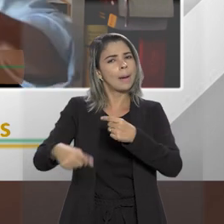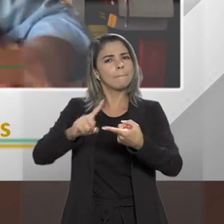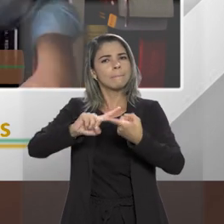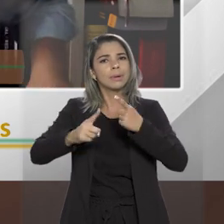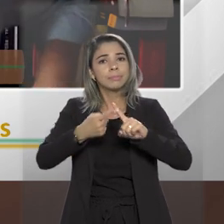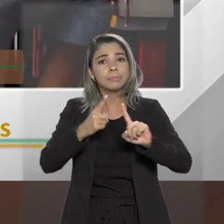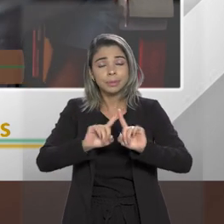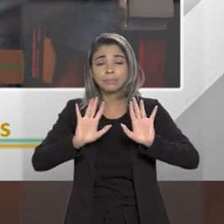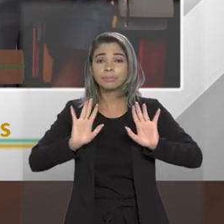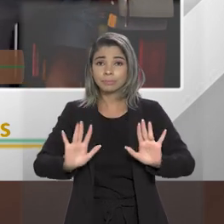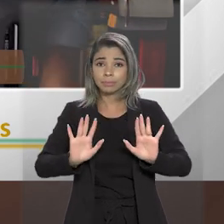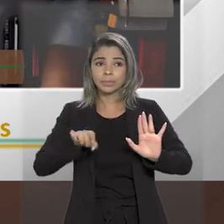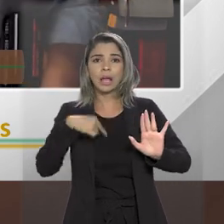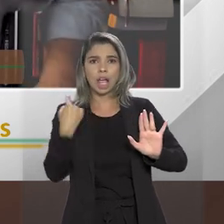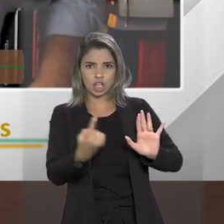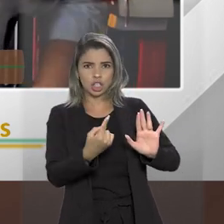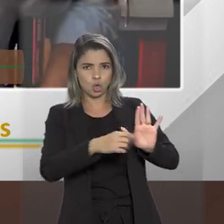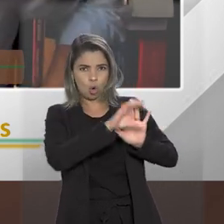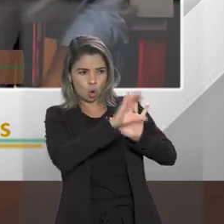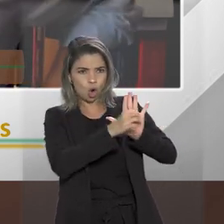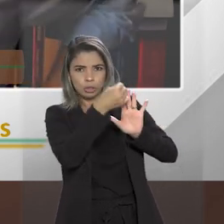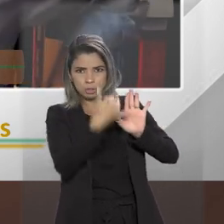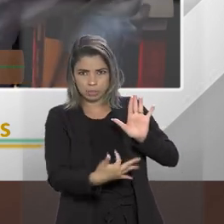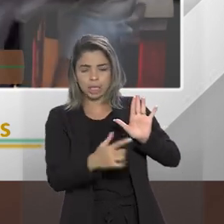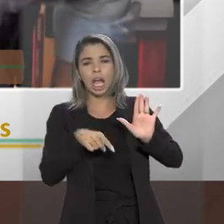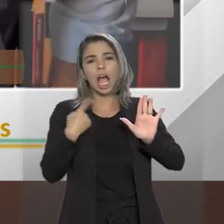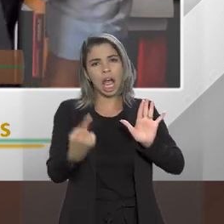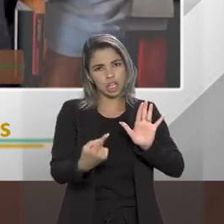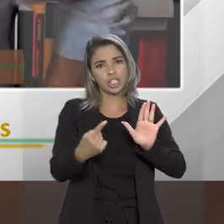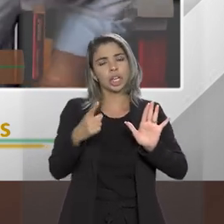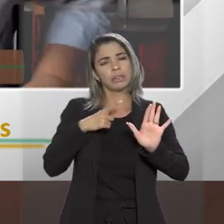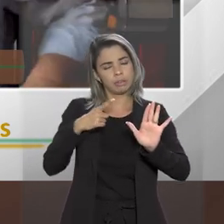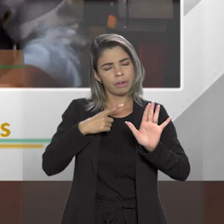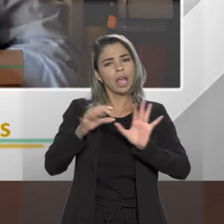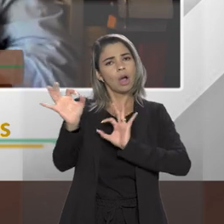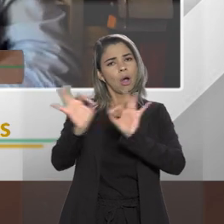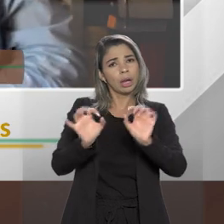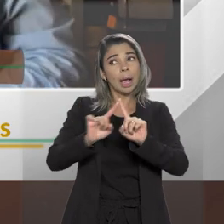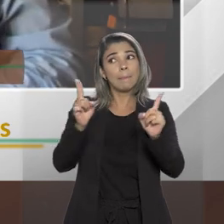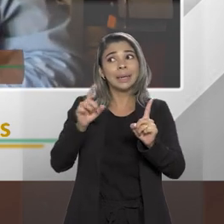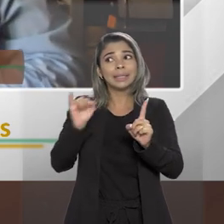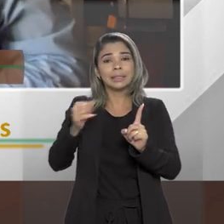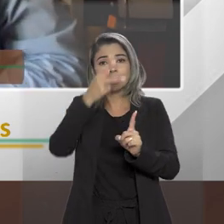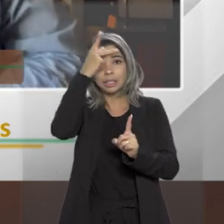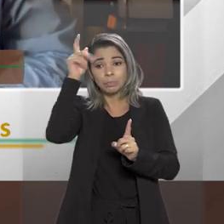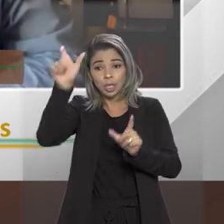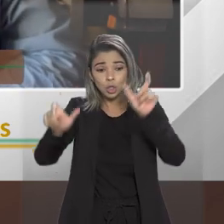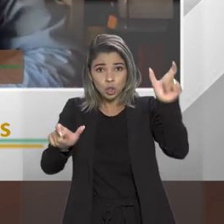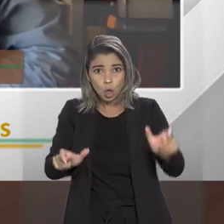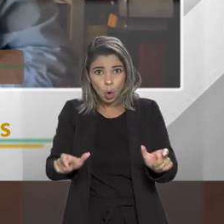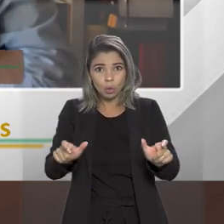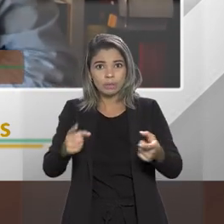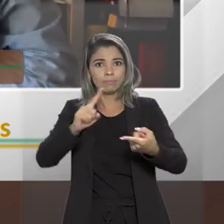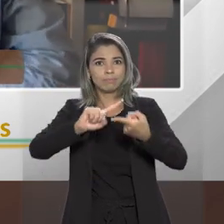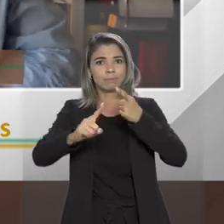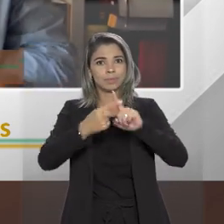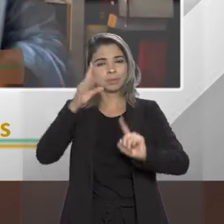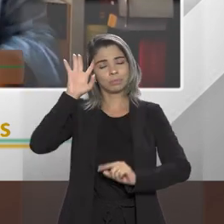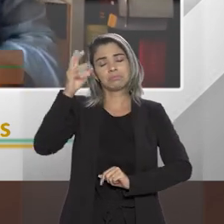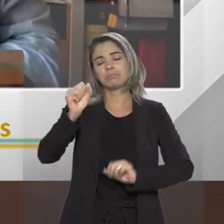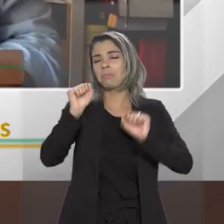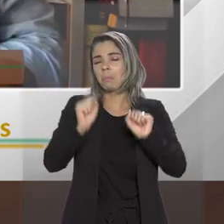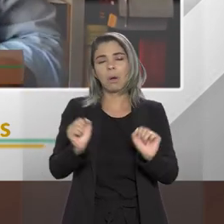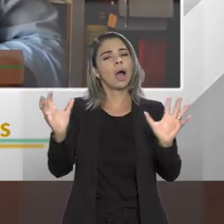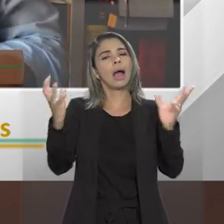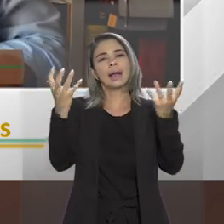a gente vai regular a jurisdição, mas a forma preferencial é a autocomposição. E, além disso, novas